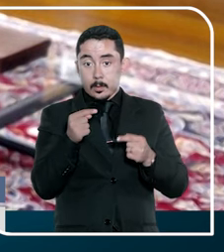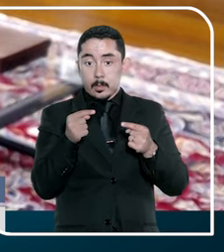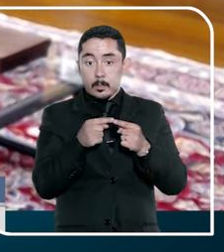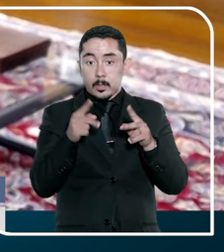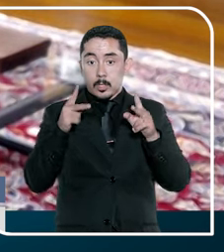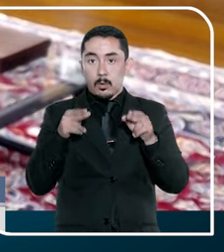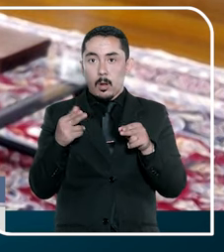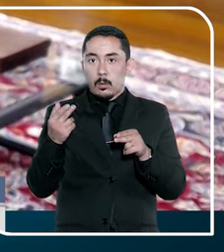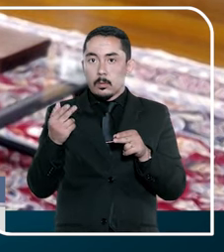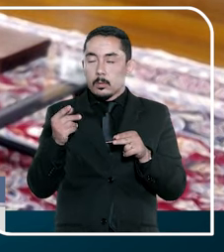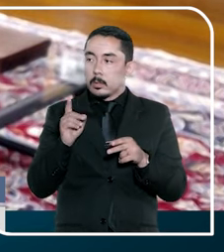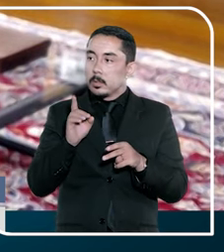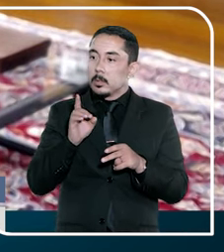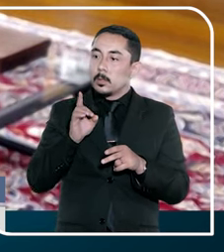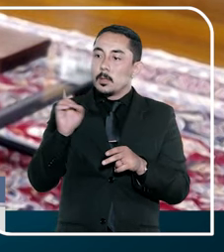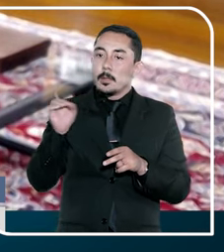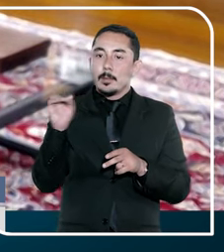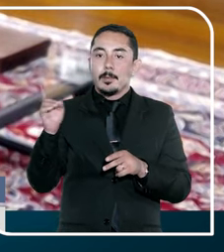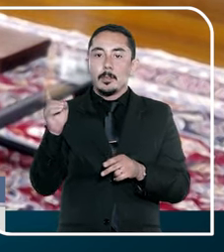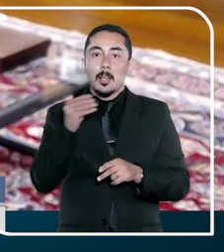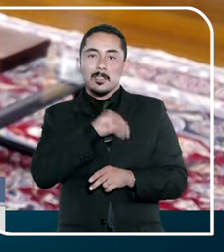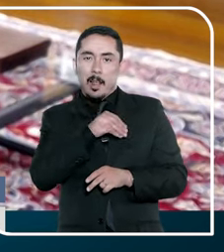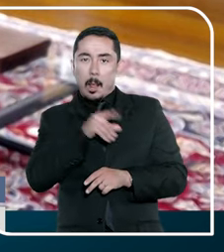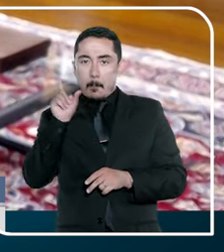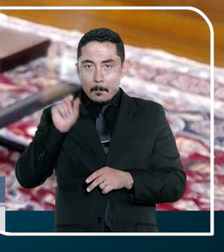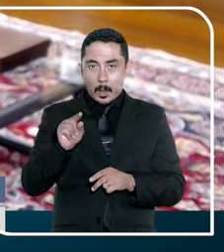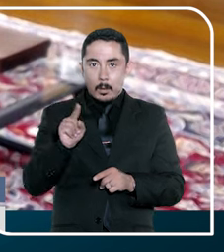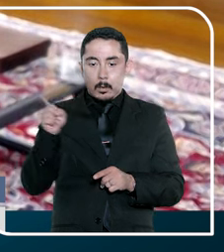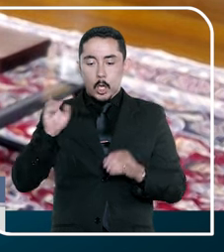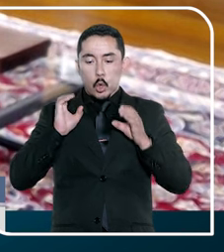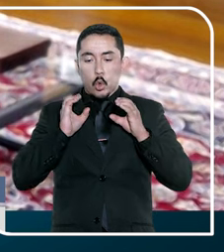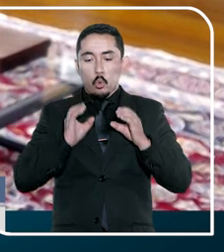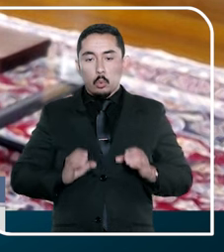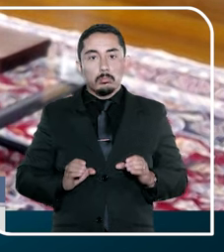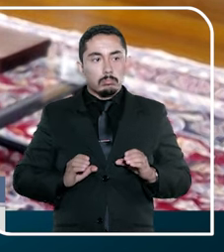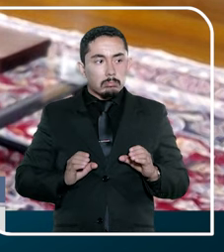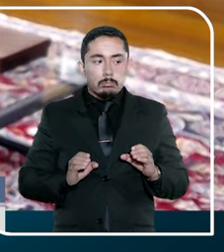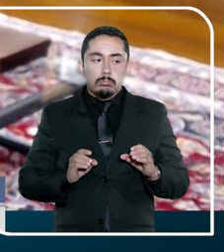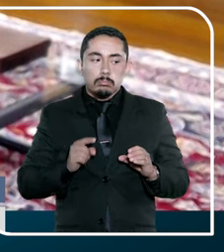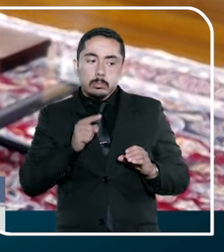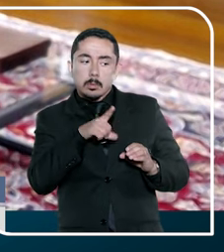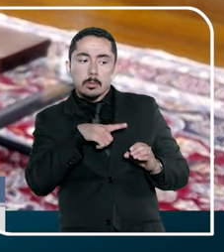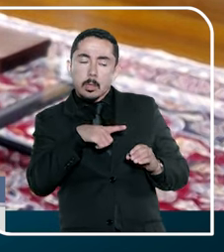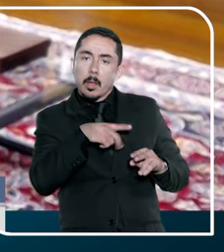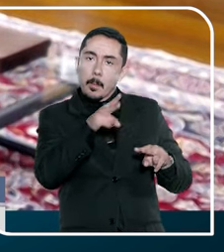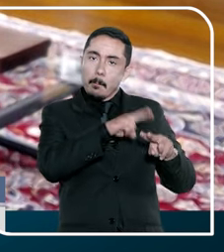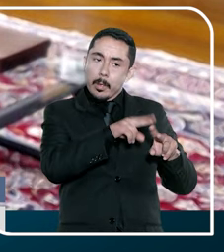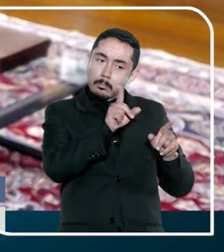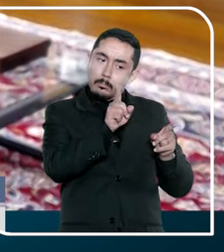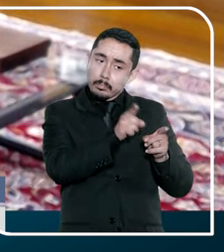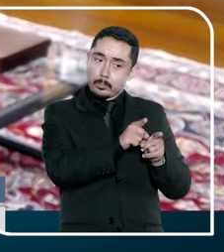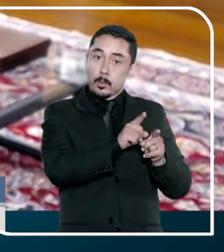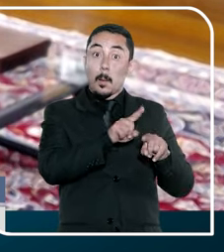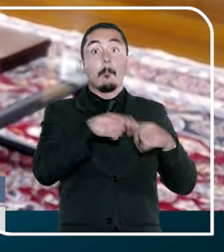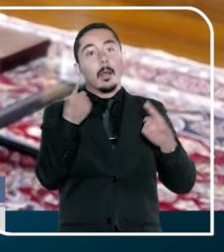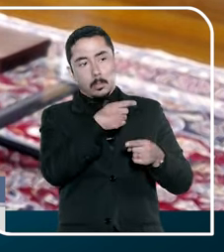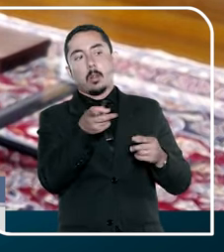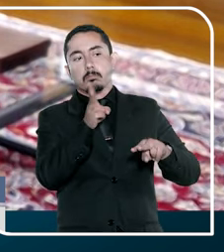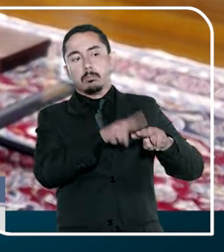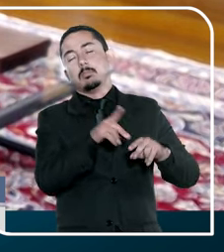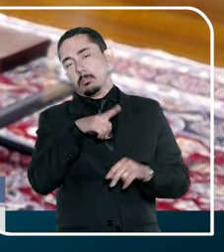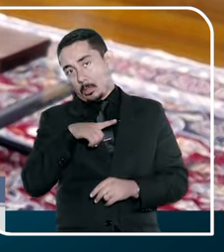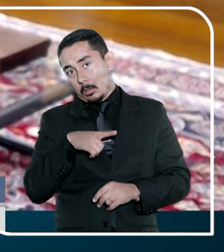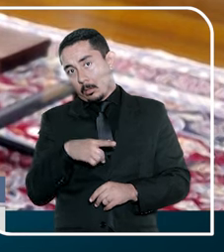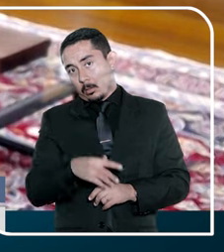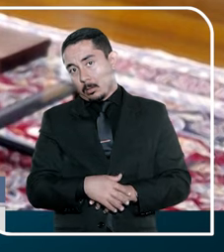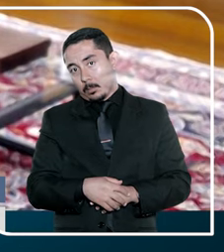mínimo eh essa conduta tem a sua pena reduzida Mas ela é punida né então o o furto insignificante